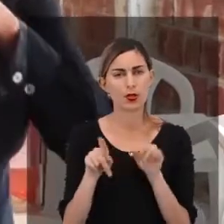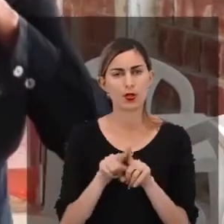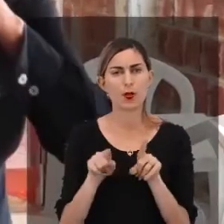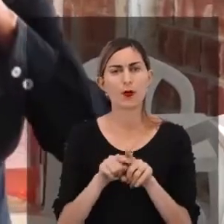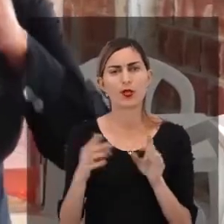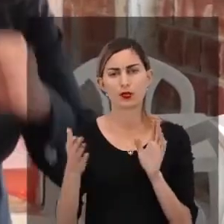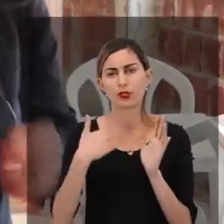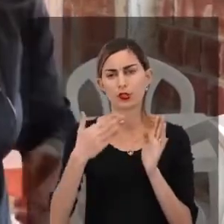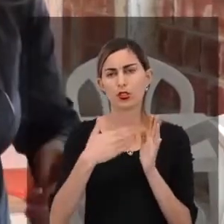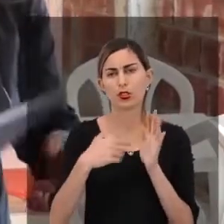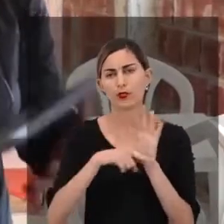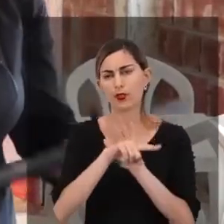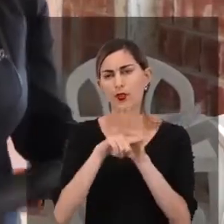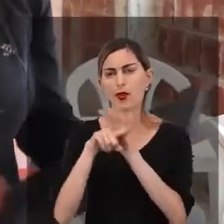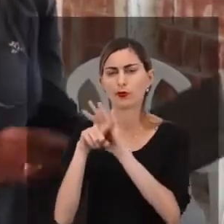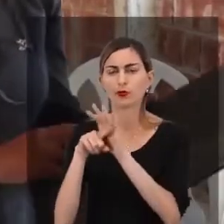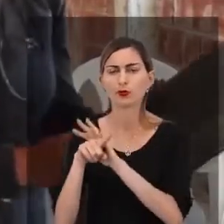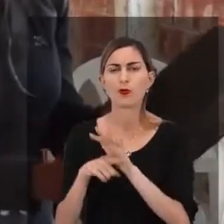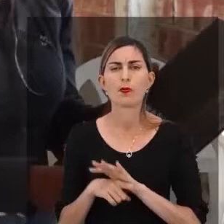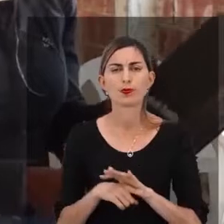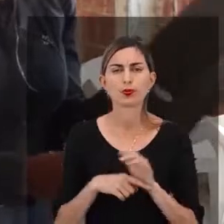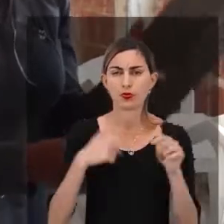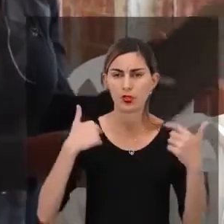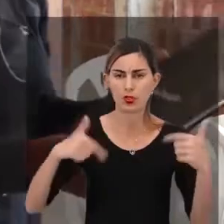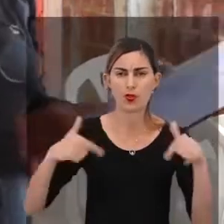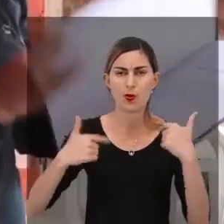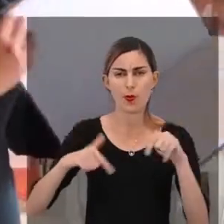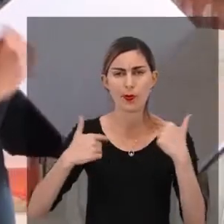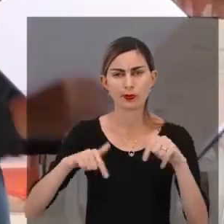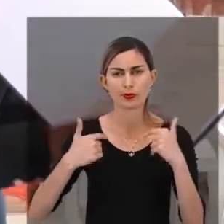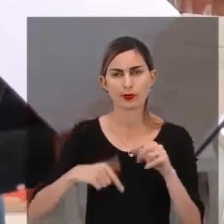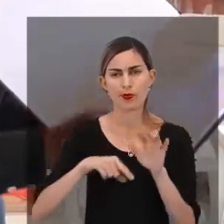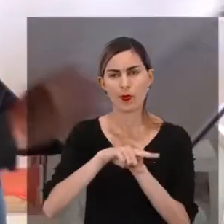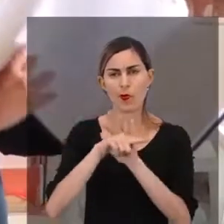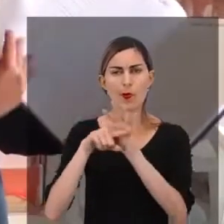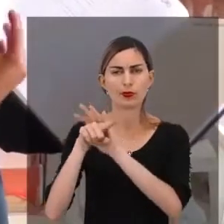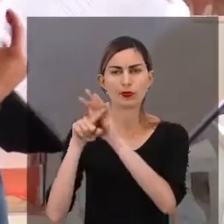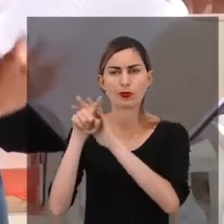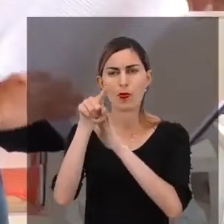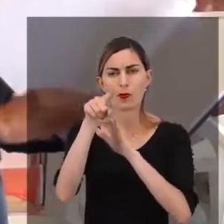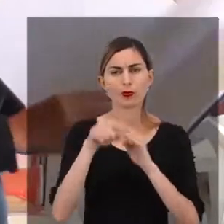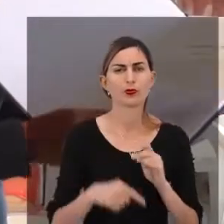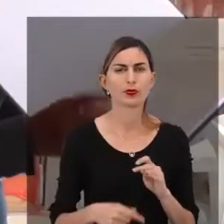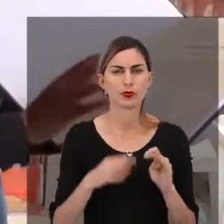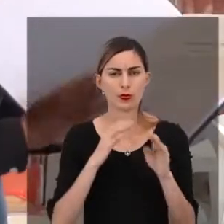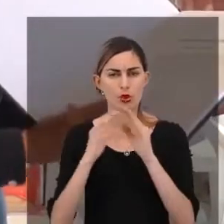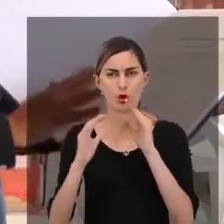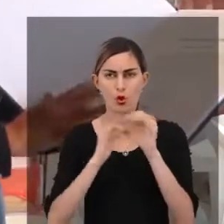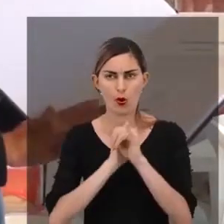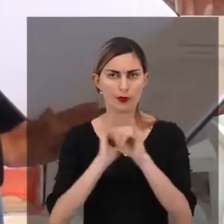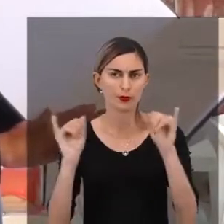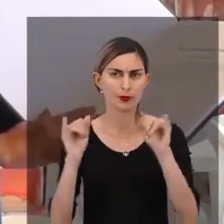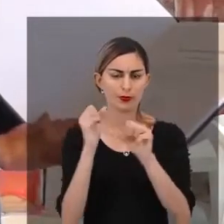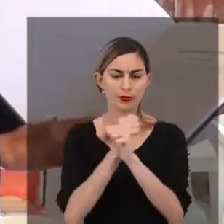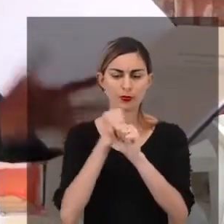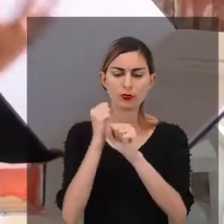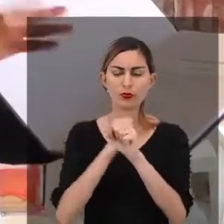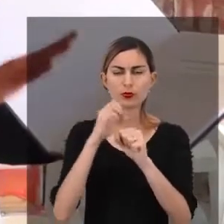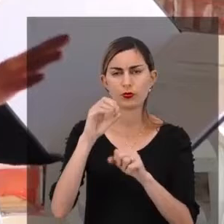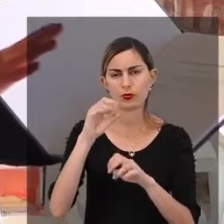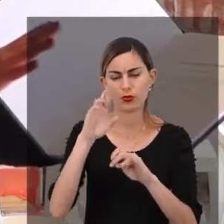Tem a parte aqui dos livros de inspeção do trabalho. Né? Geralmente, quando a gente comunica a